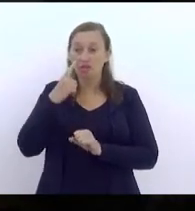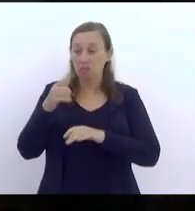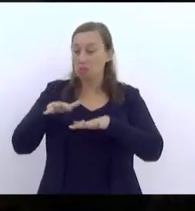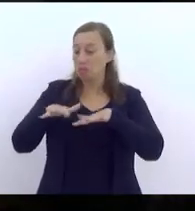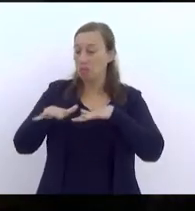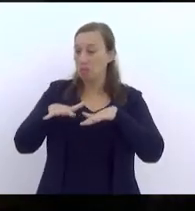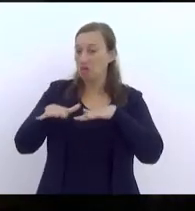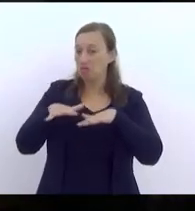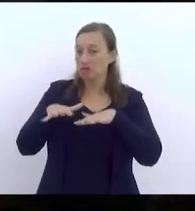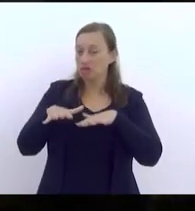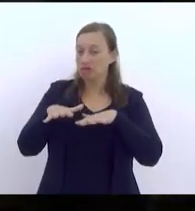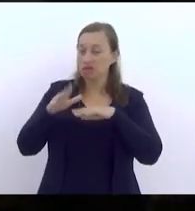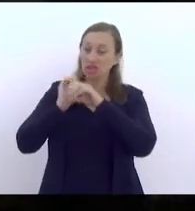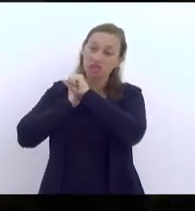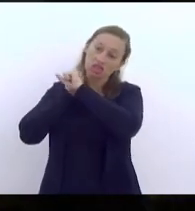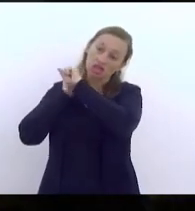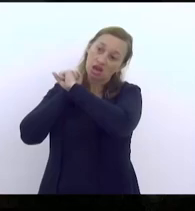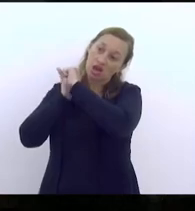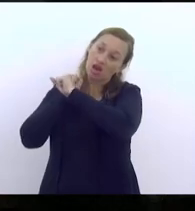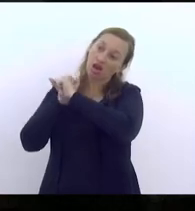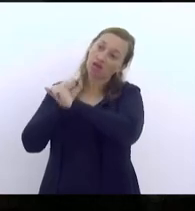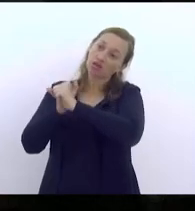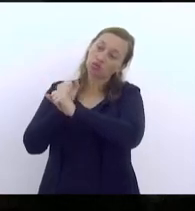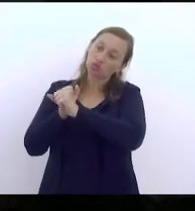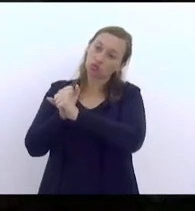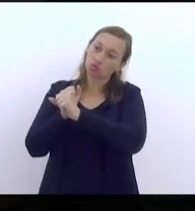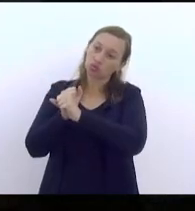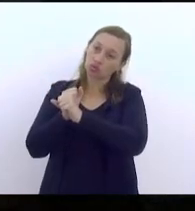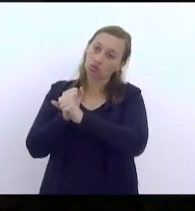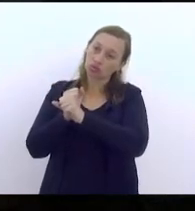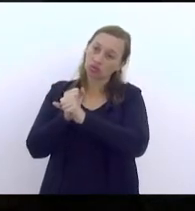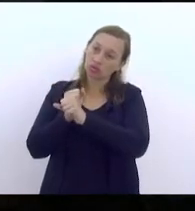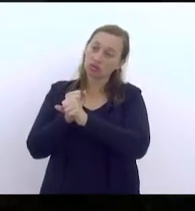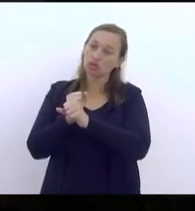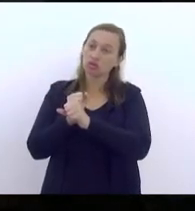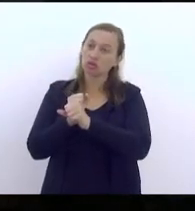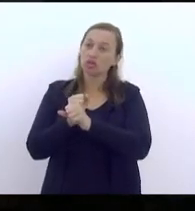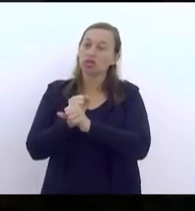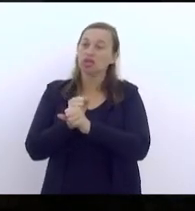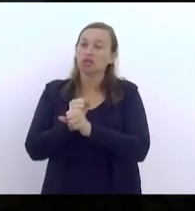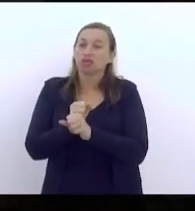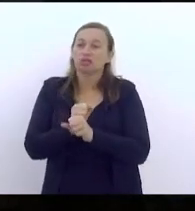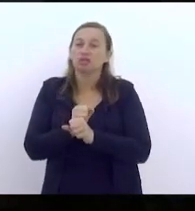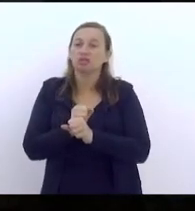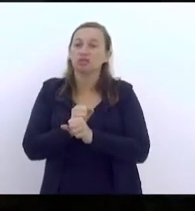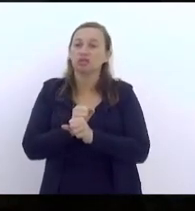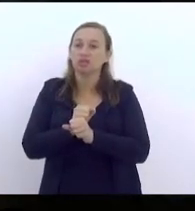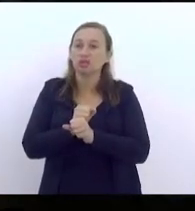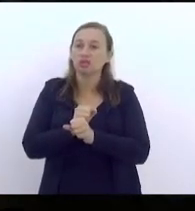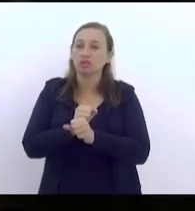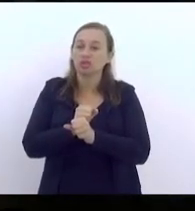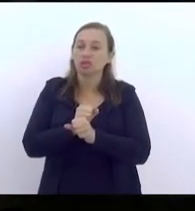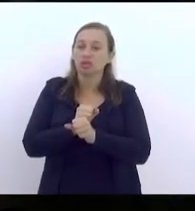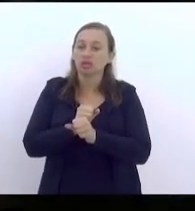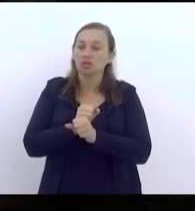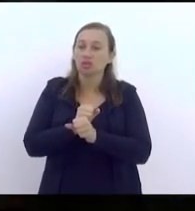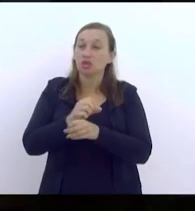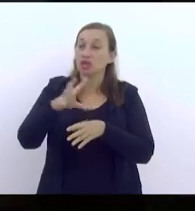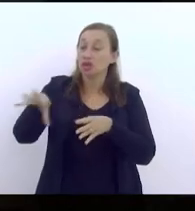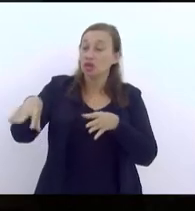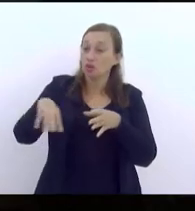manifestações de uma década atrás e, em cima dela, um Estado que foi